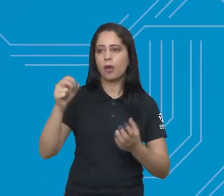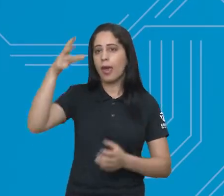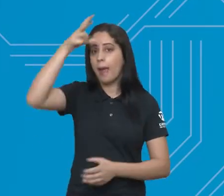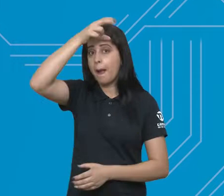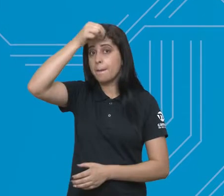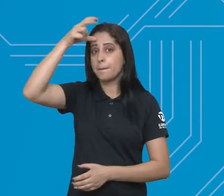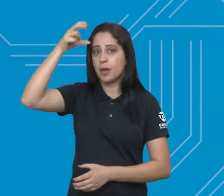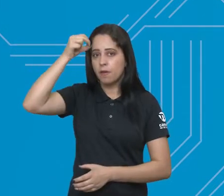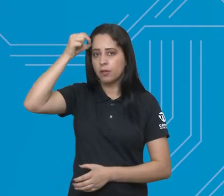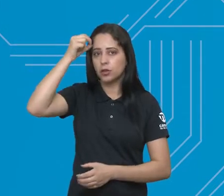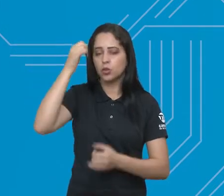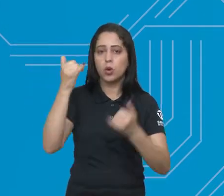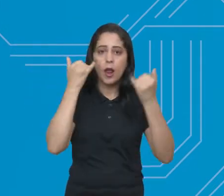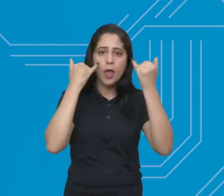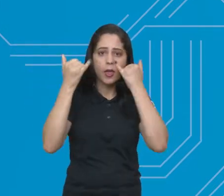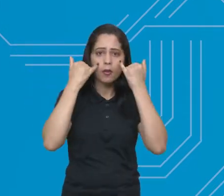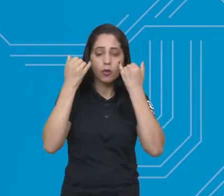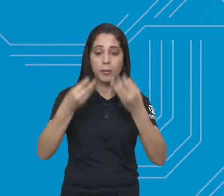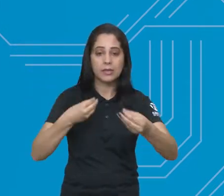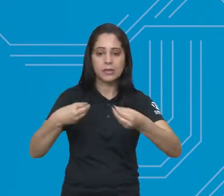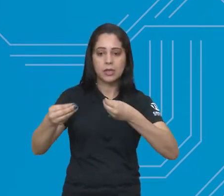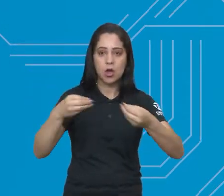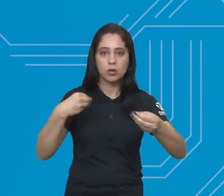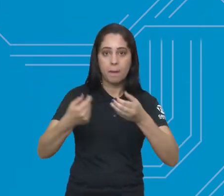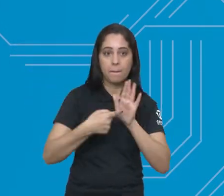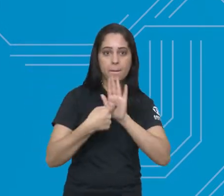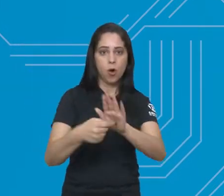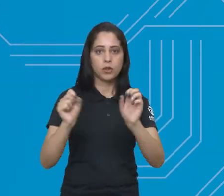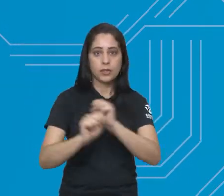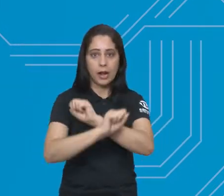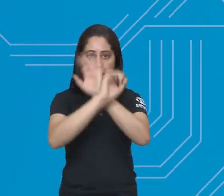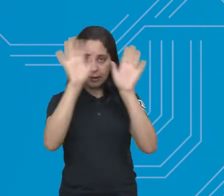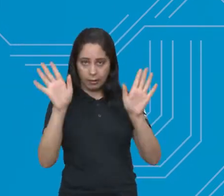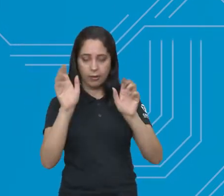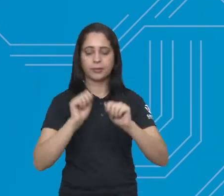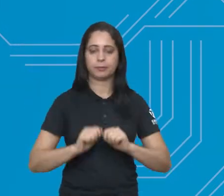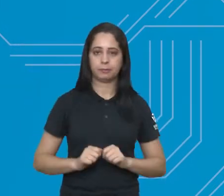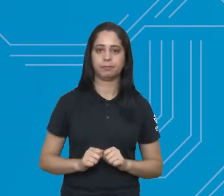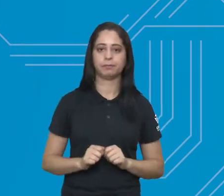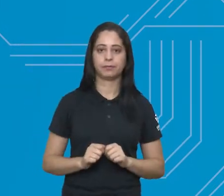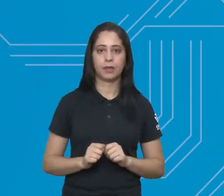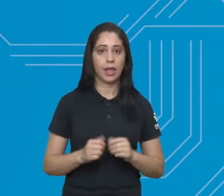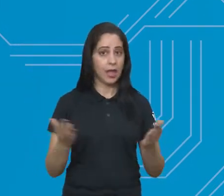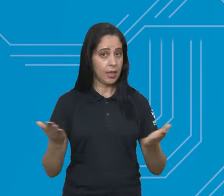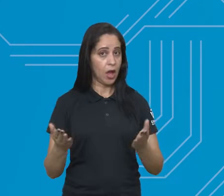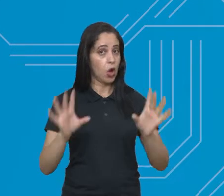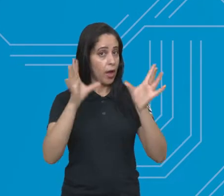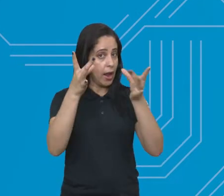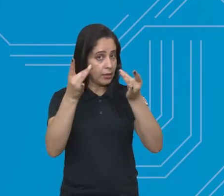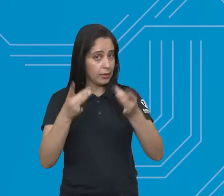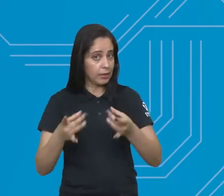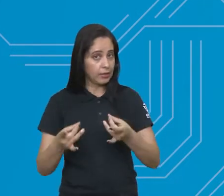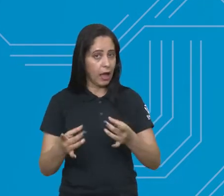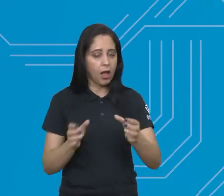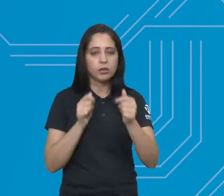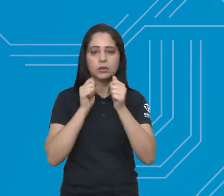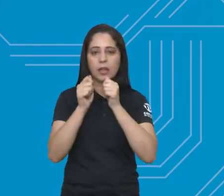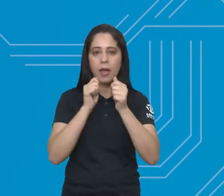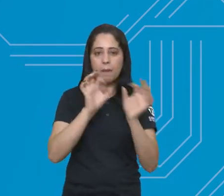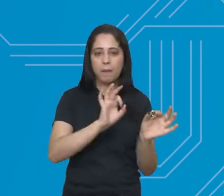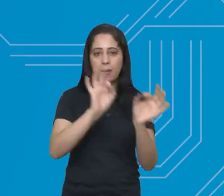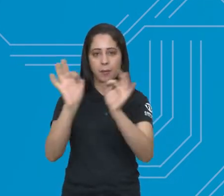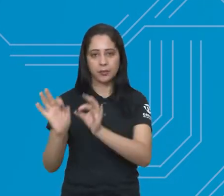sobre o trabalho executado pelo poder público mais transparente e acessível para a população. Vamos ver mais detalhes